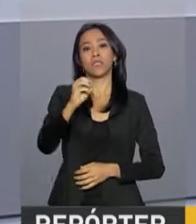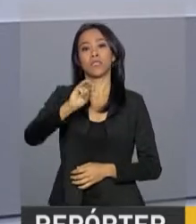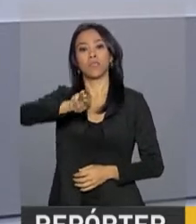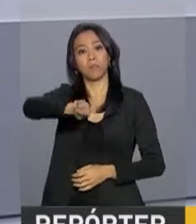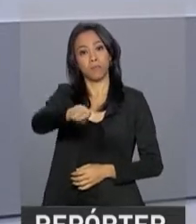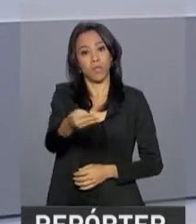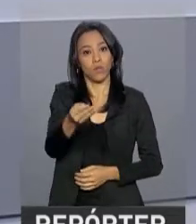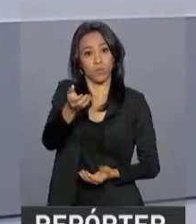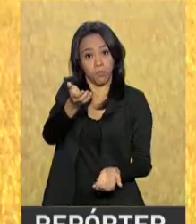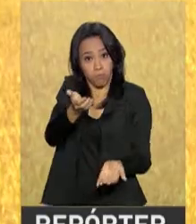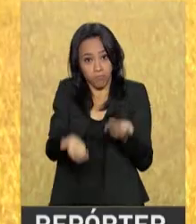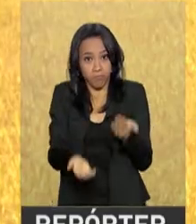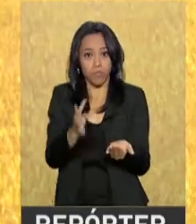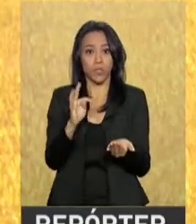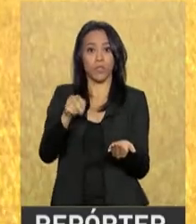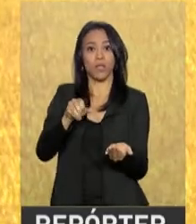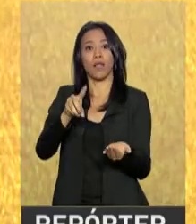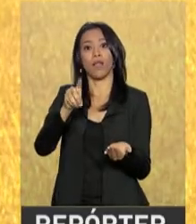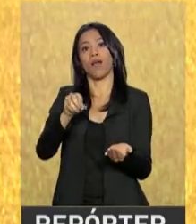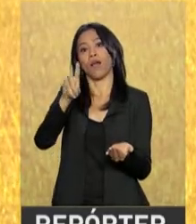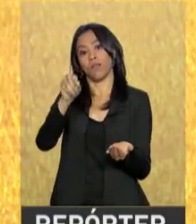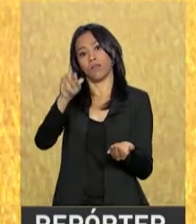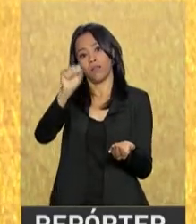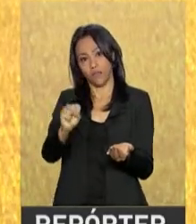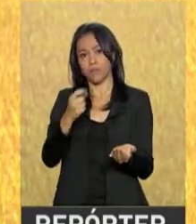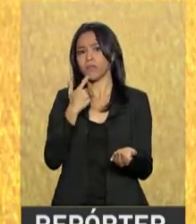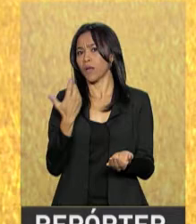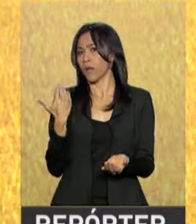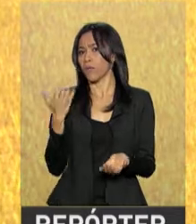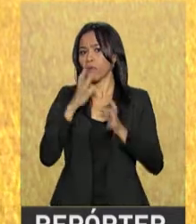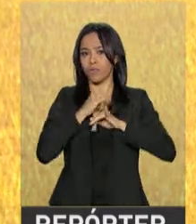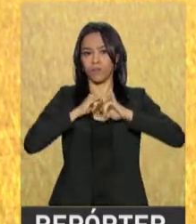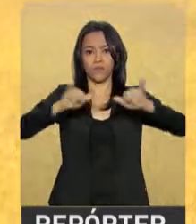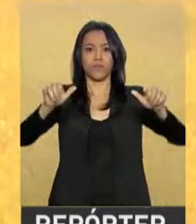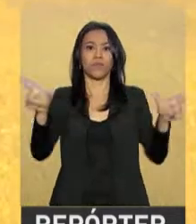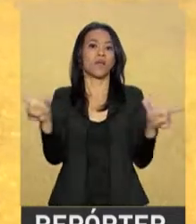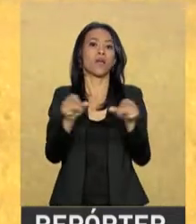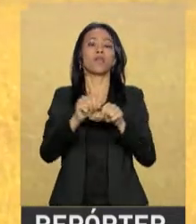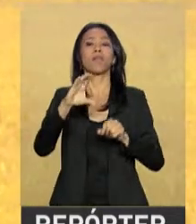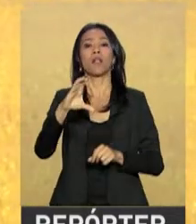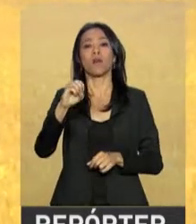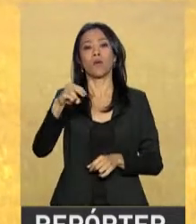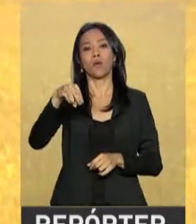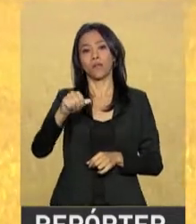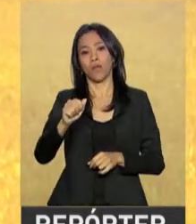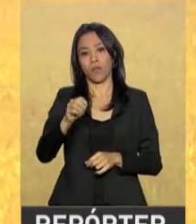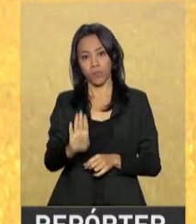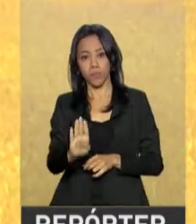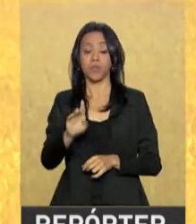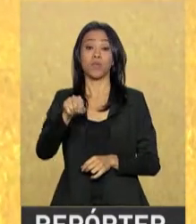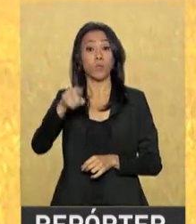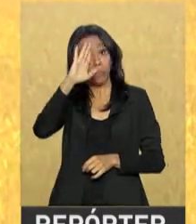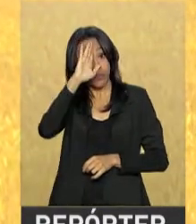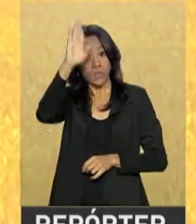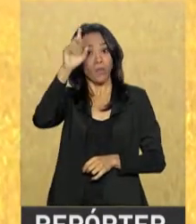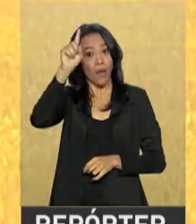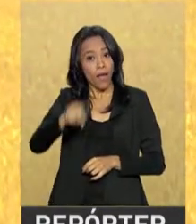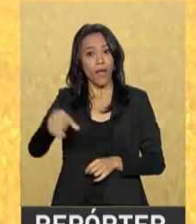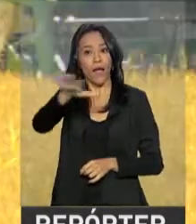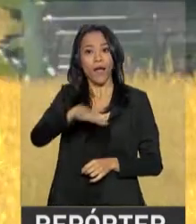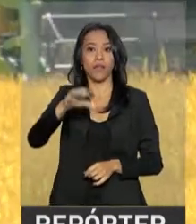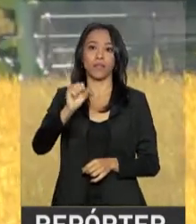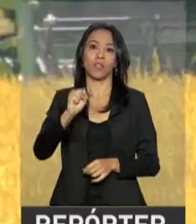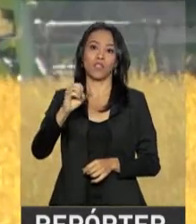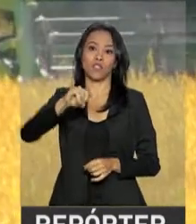segundo os dados divulgados agora há pouco pela companhia nacional de abastecimento a conab os destaques desta safra são a soja